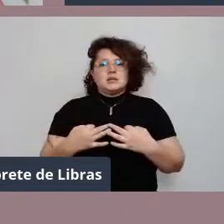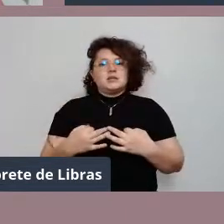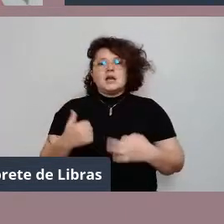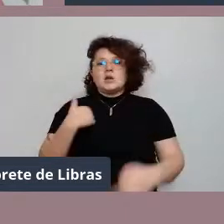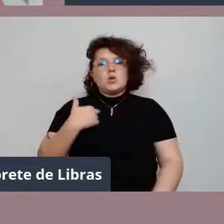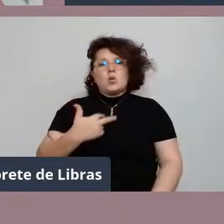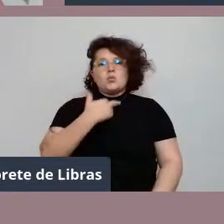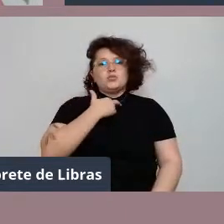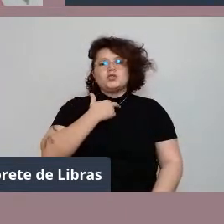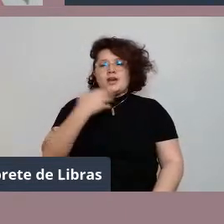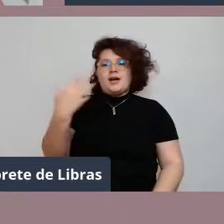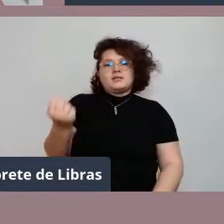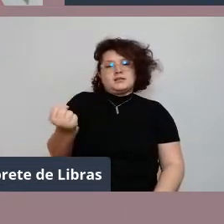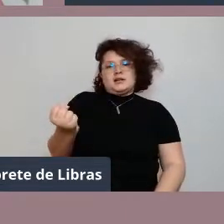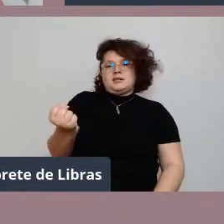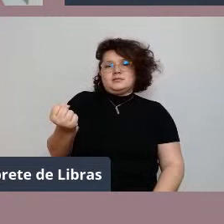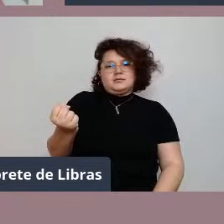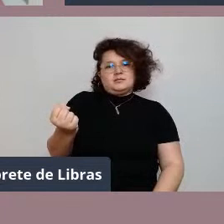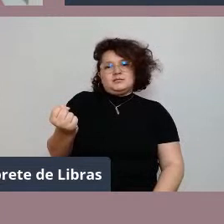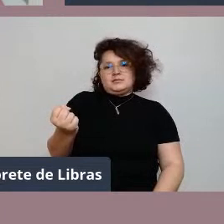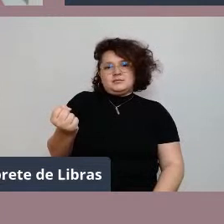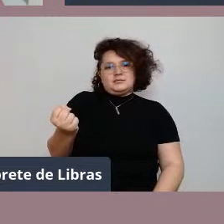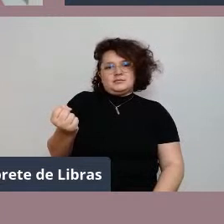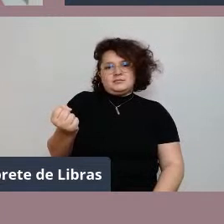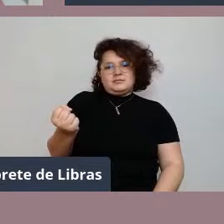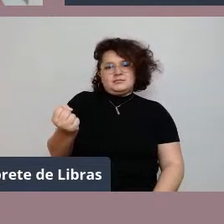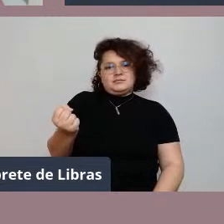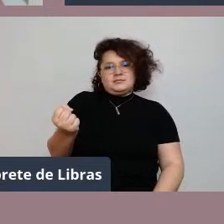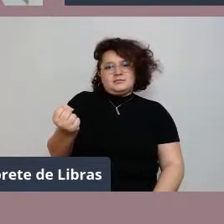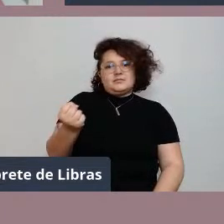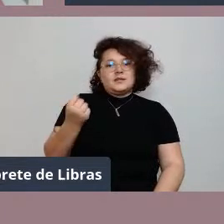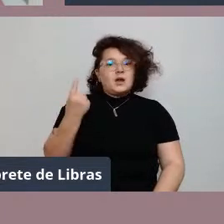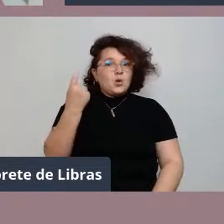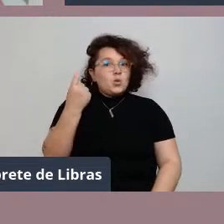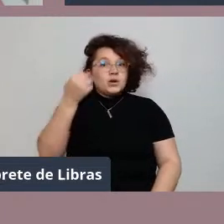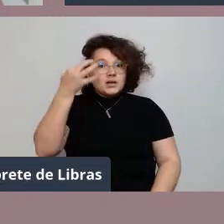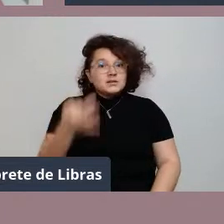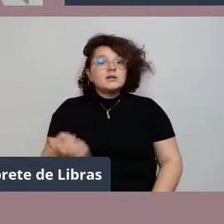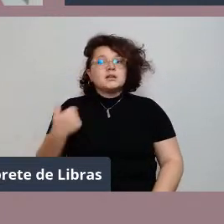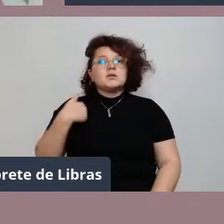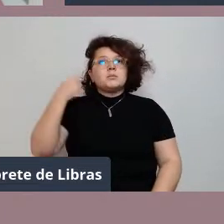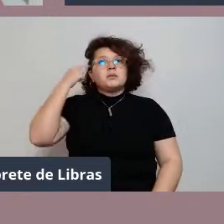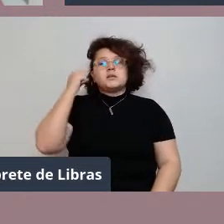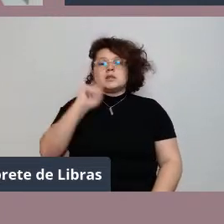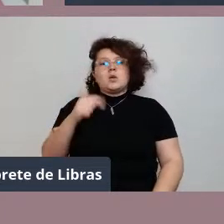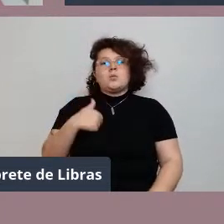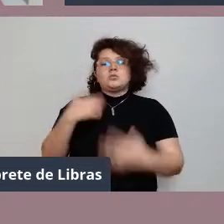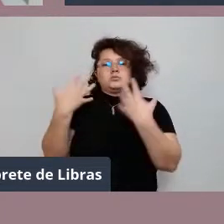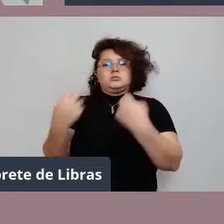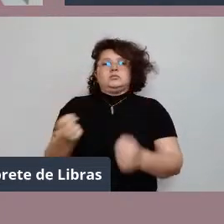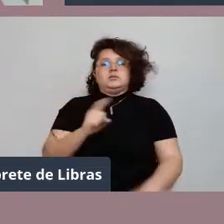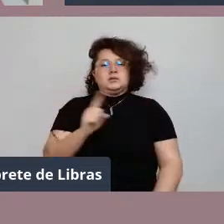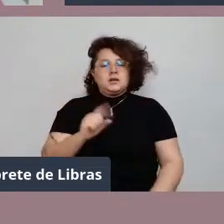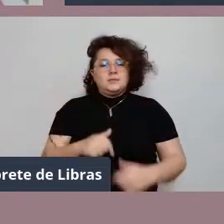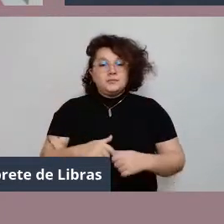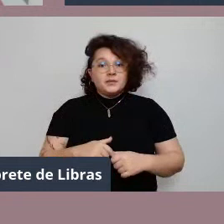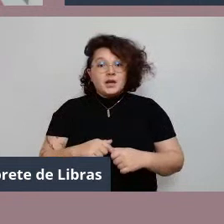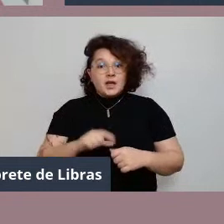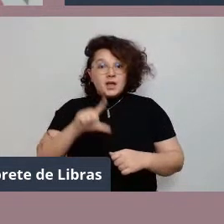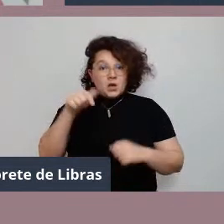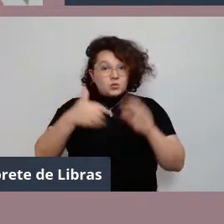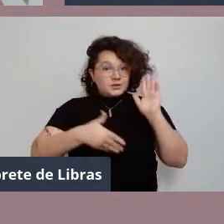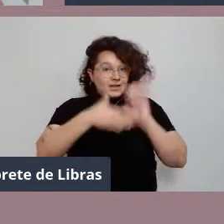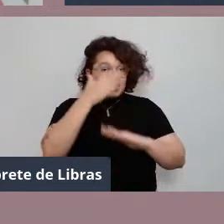àquilo. Sabe? Era a única certeza que eu tive no meio daquilo tudo. E eu saí dali, depois eu chorei no